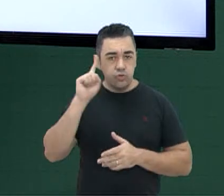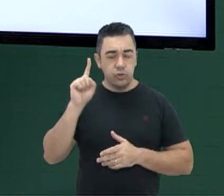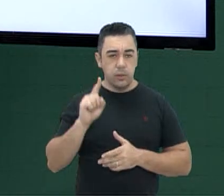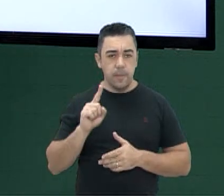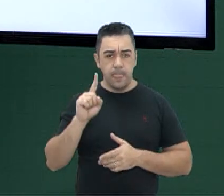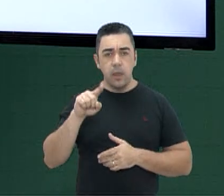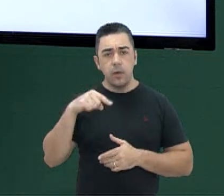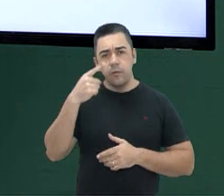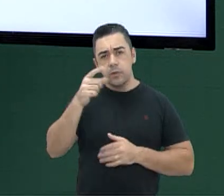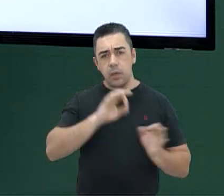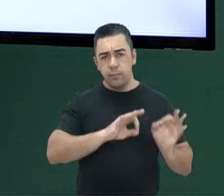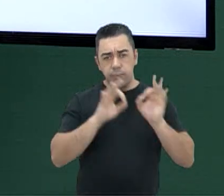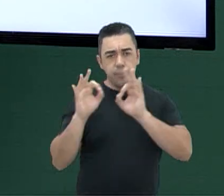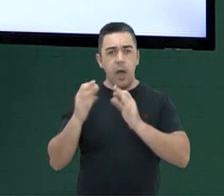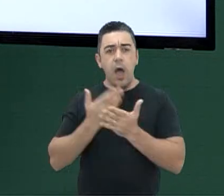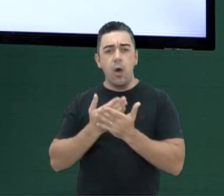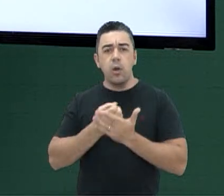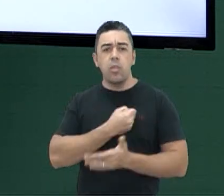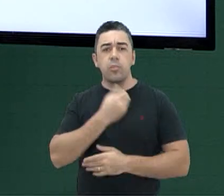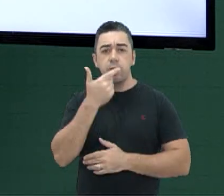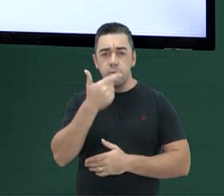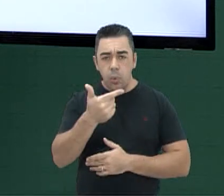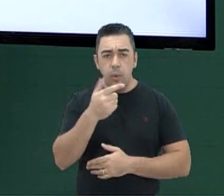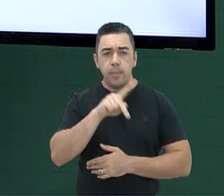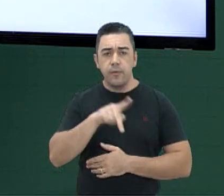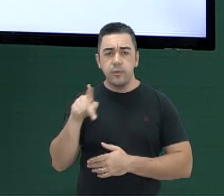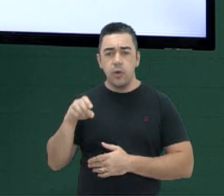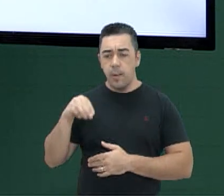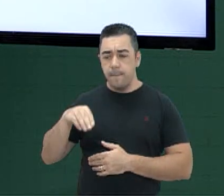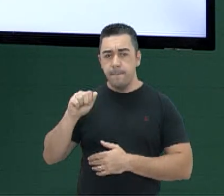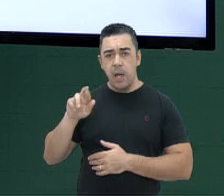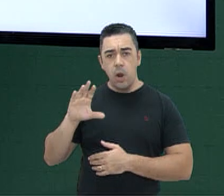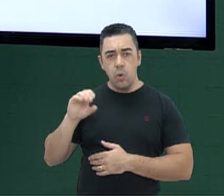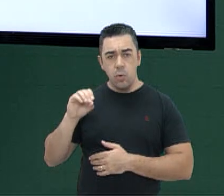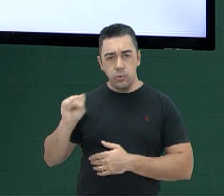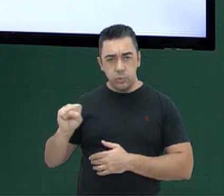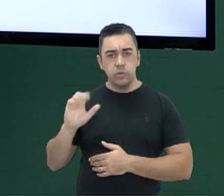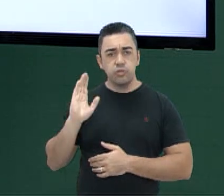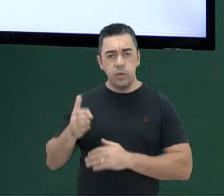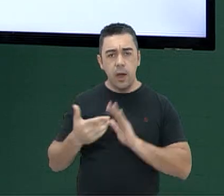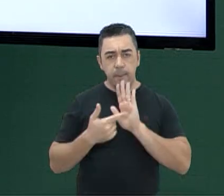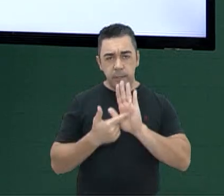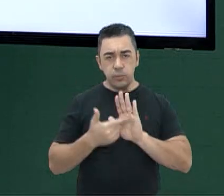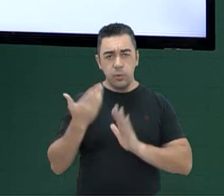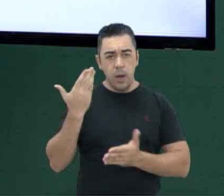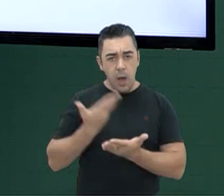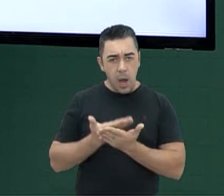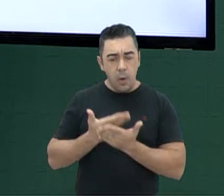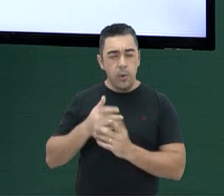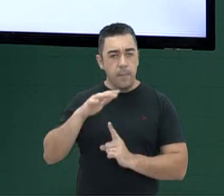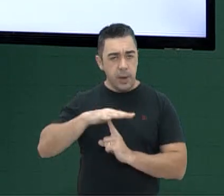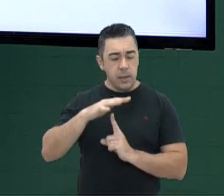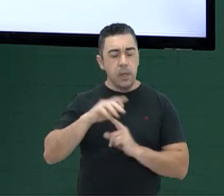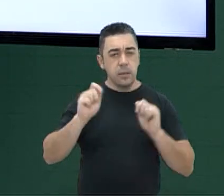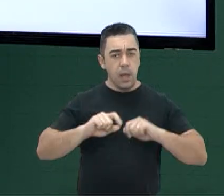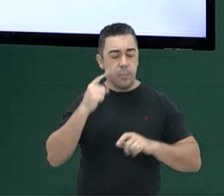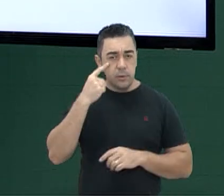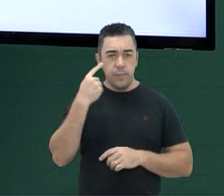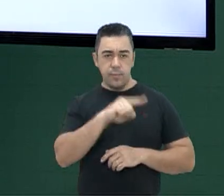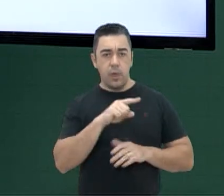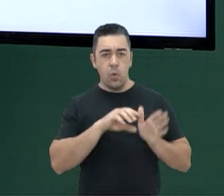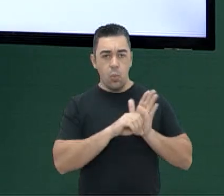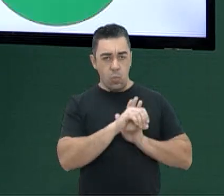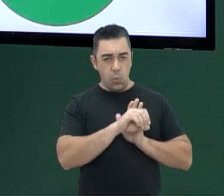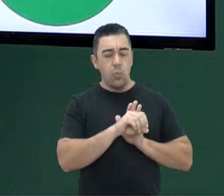pode rever na aula número 2, lá com o professor Marcos, que já foi ao ar no programa Aula Paraná, mas que pode ser acessada lá no canal